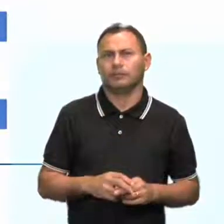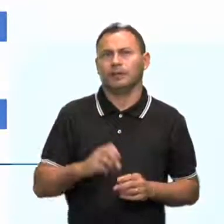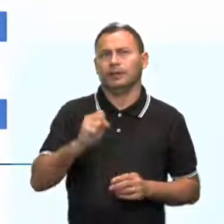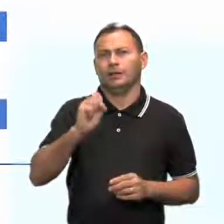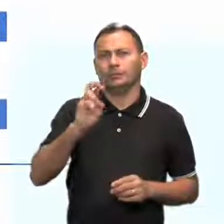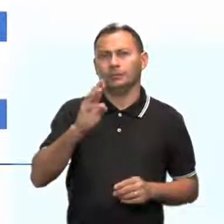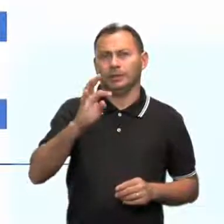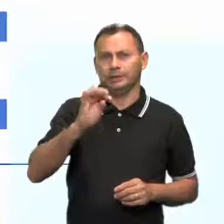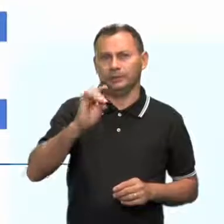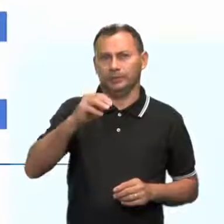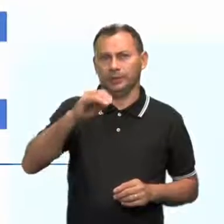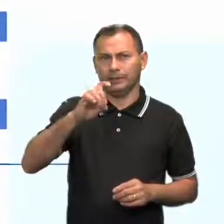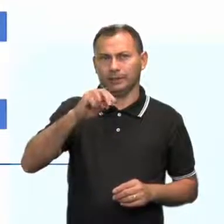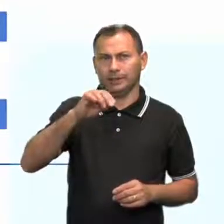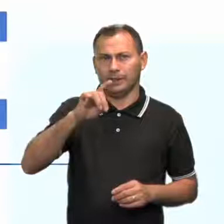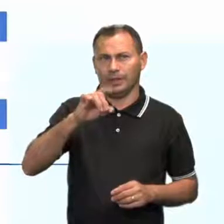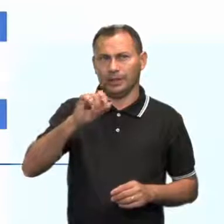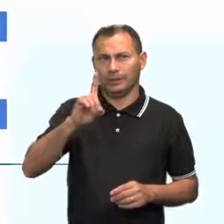subdimensionados,